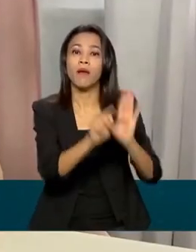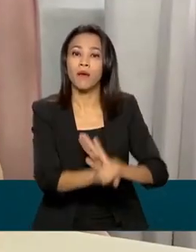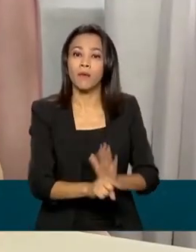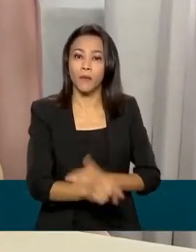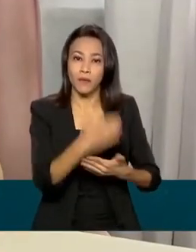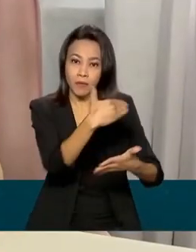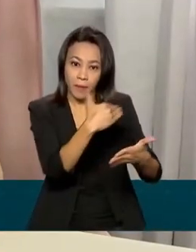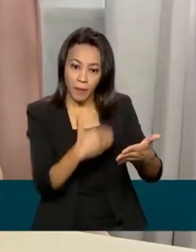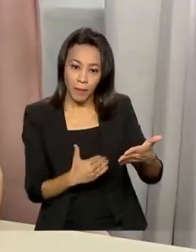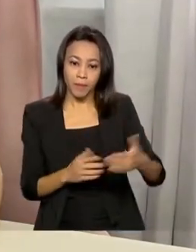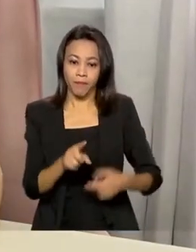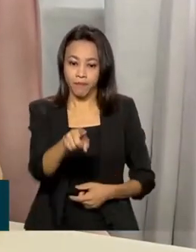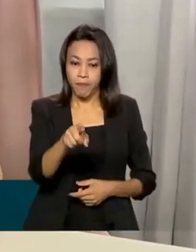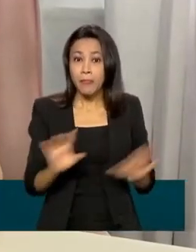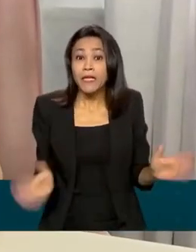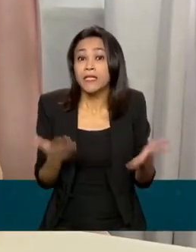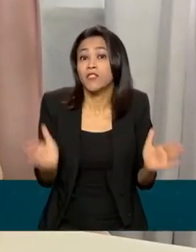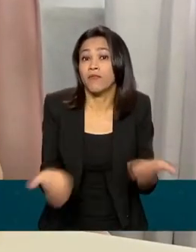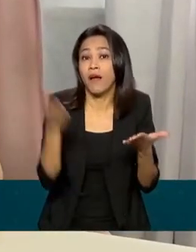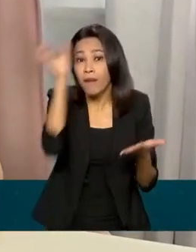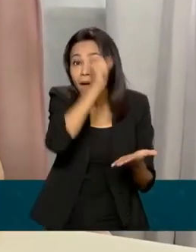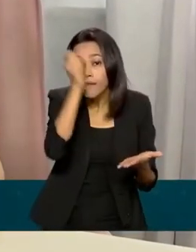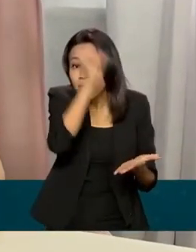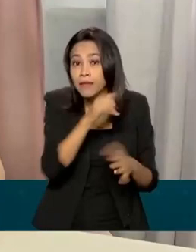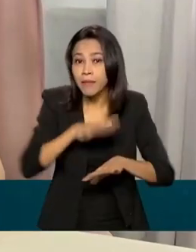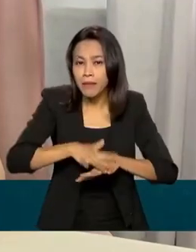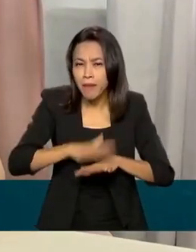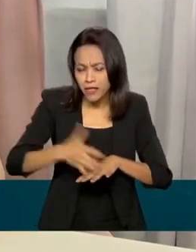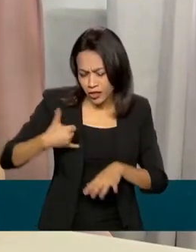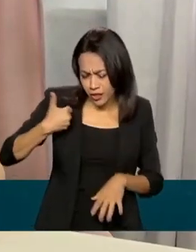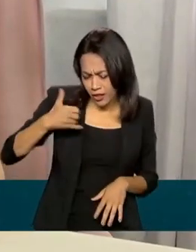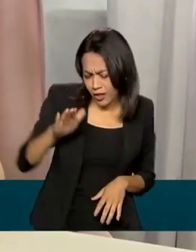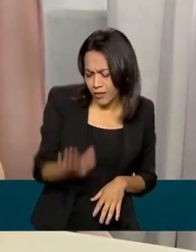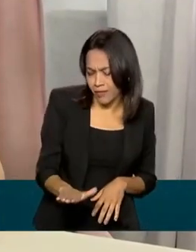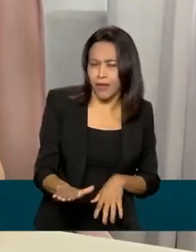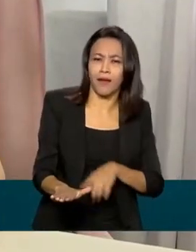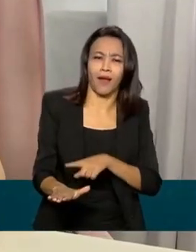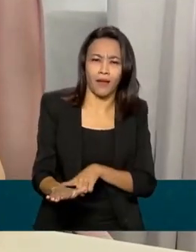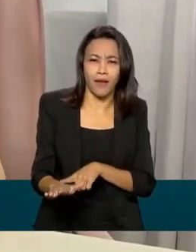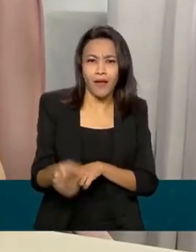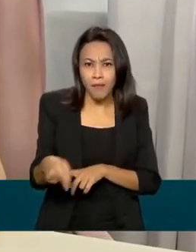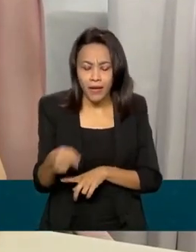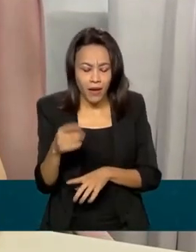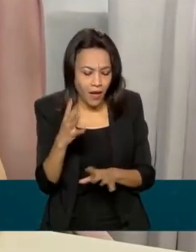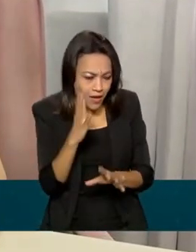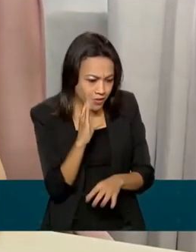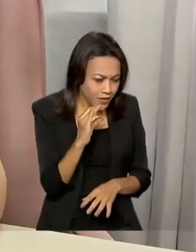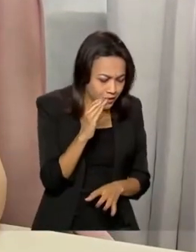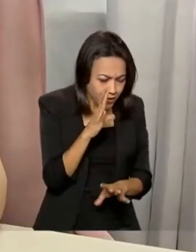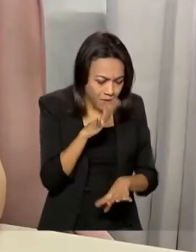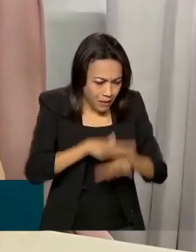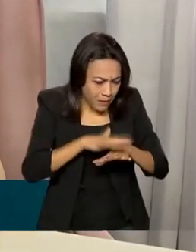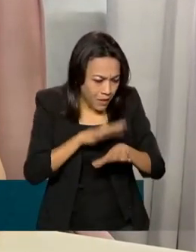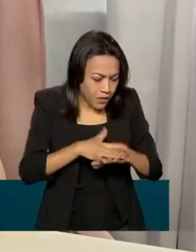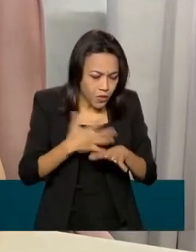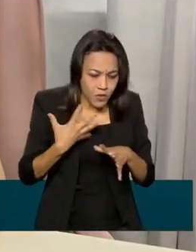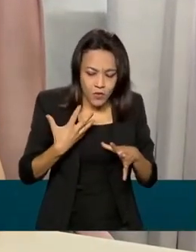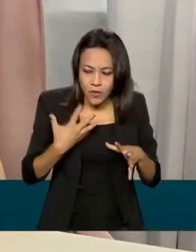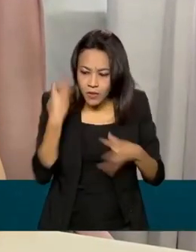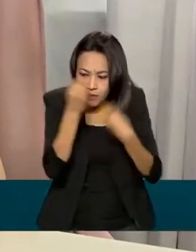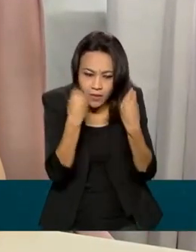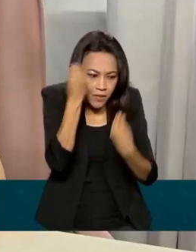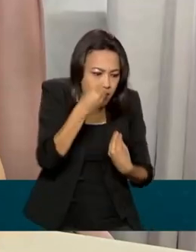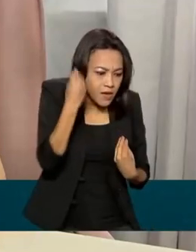o aluno a estudar a matemática desde o início da infância, descobrindo nessa ciência a vivência,